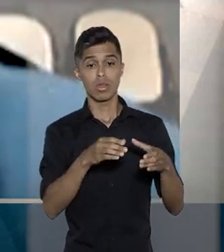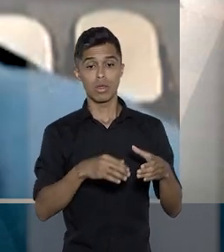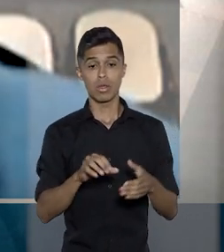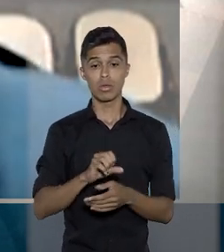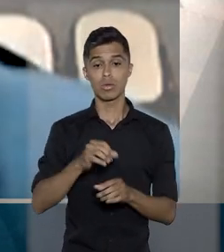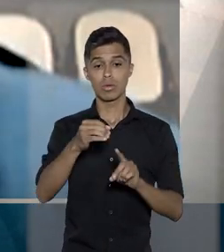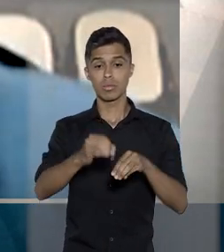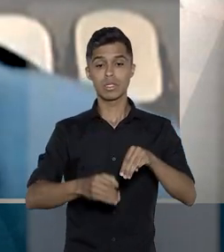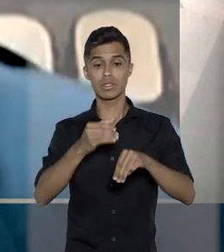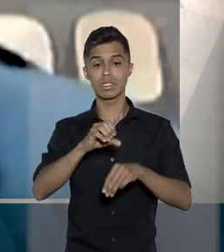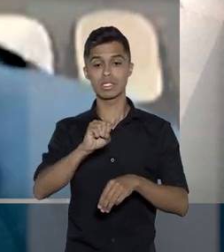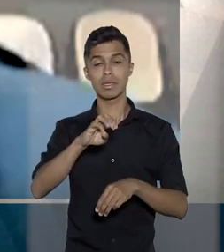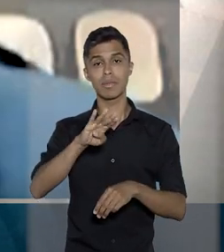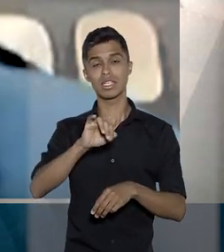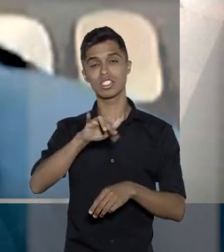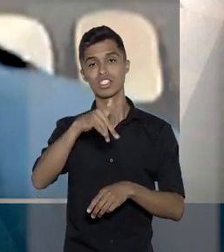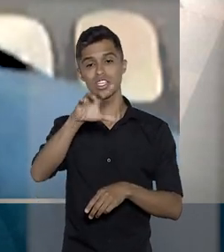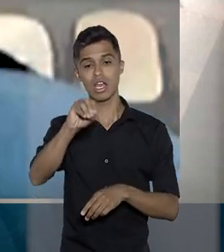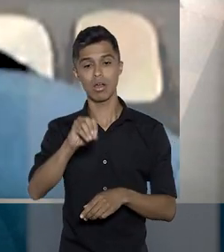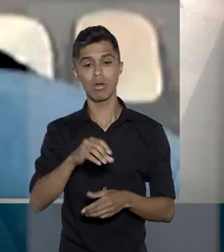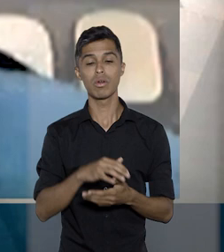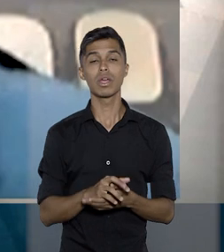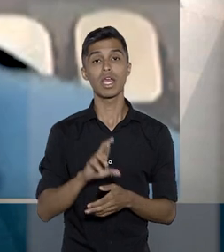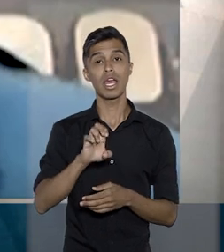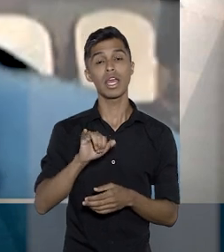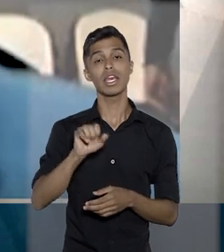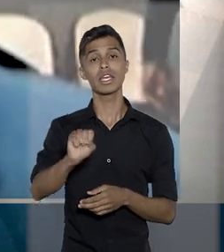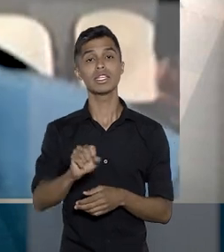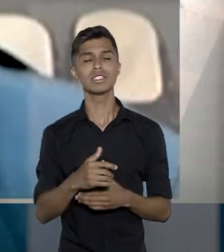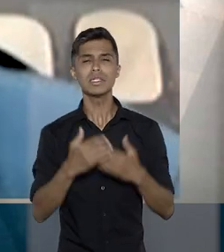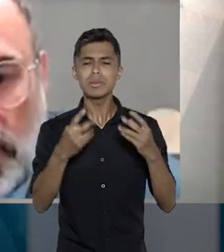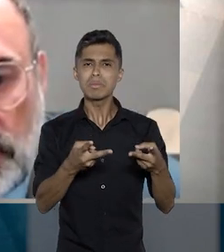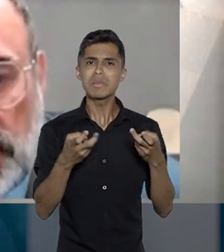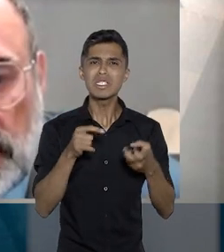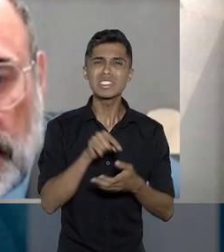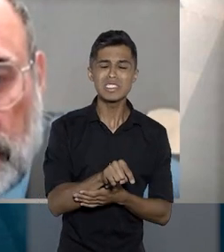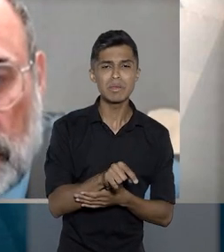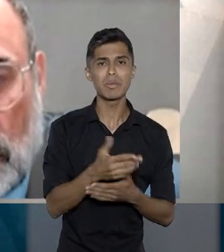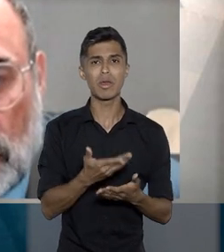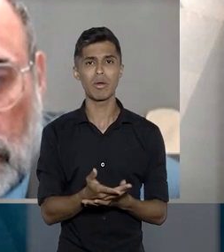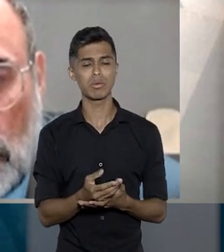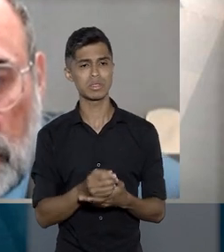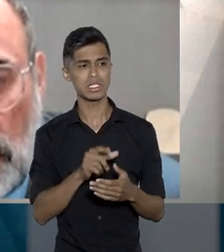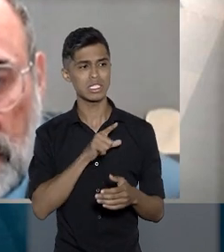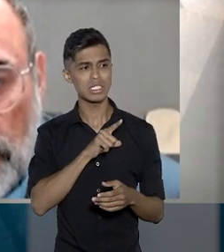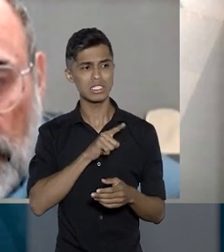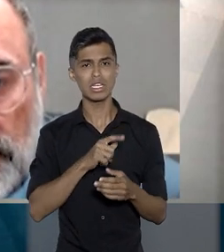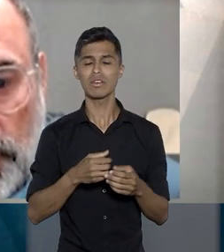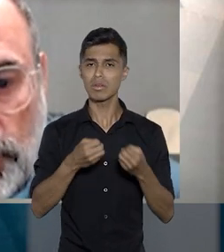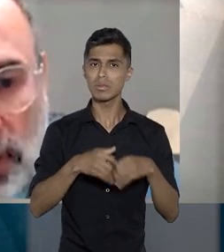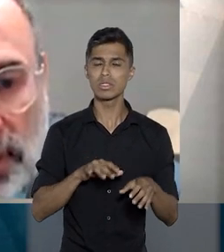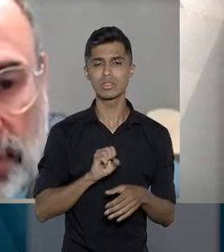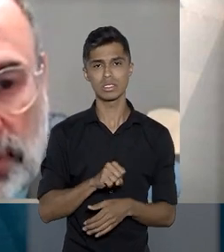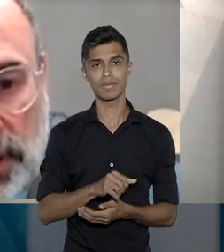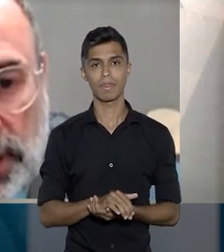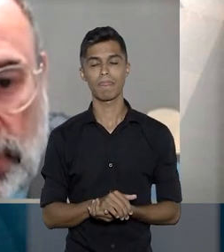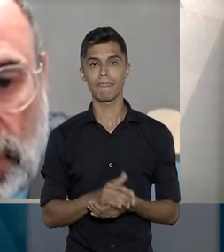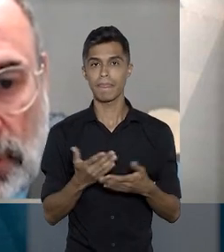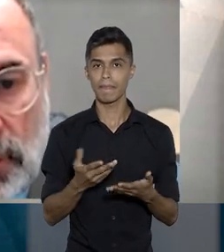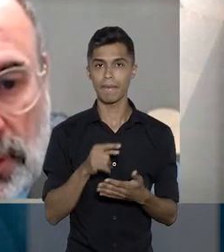ministro Sebastião Rei Junior destacou que ficou caracterizada Por parte dos órgãos de investigação